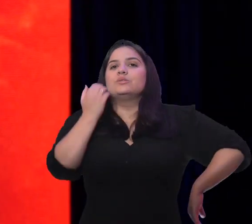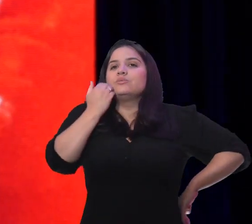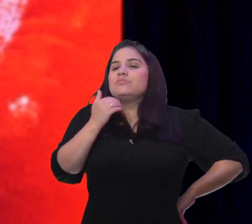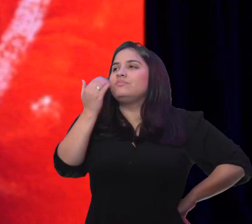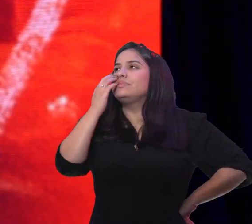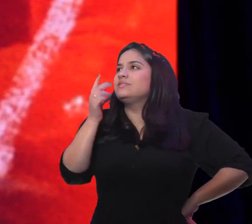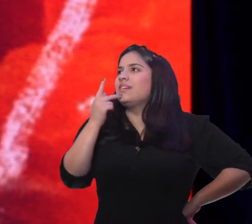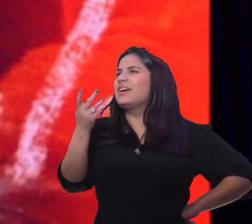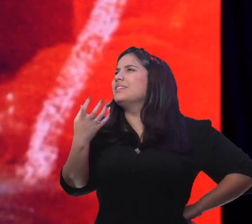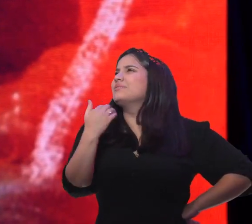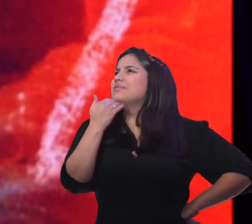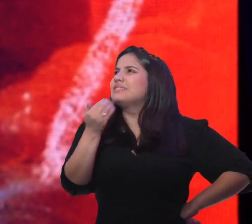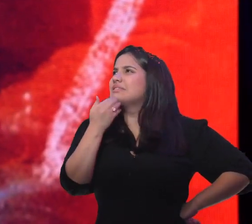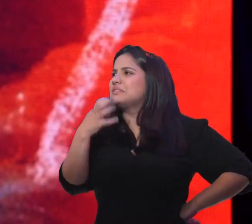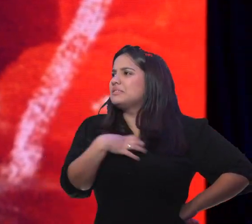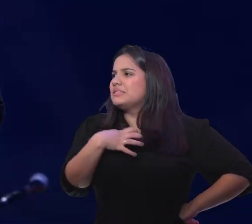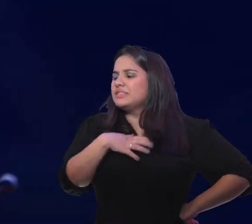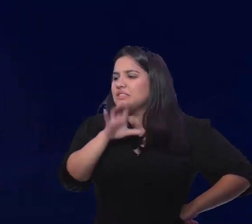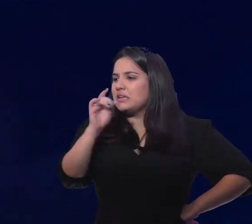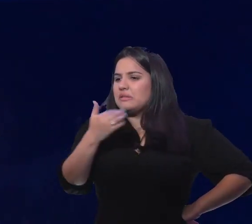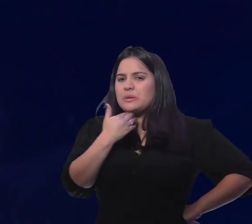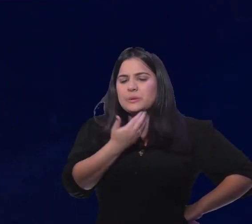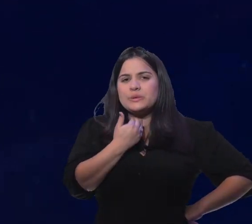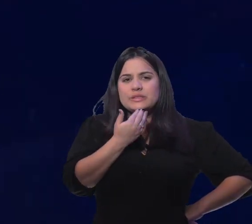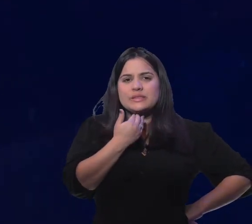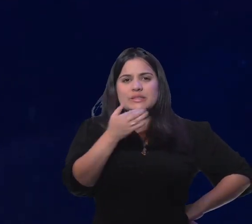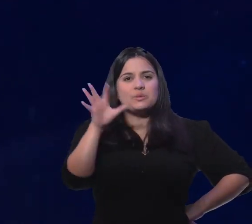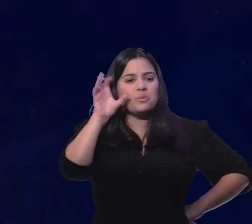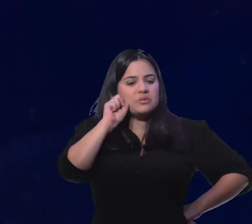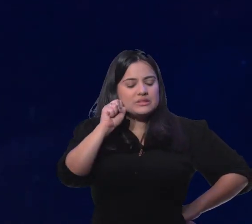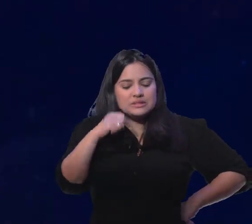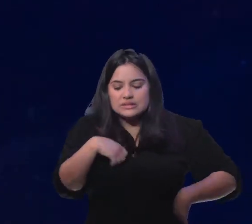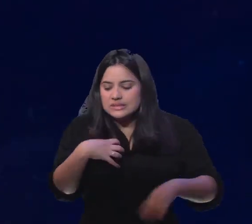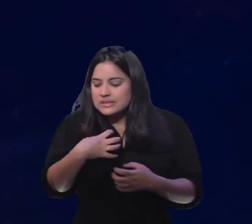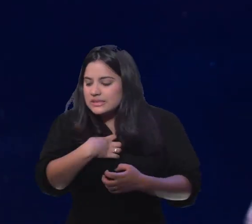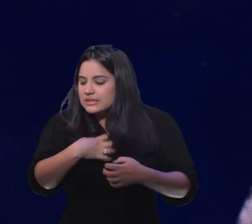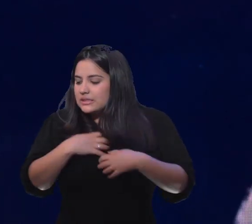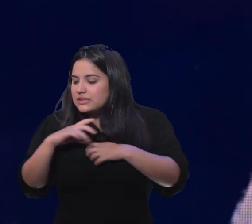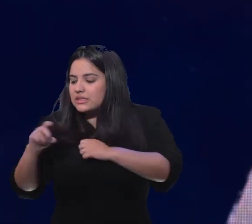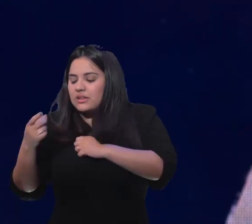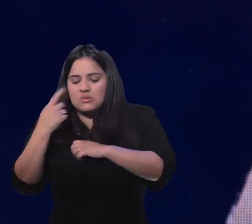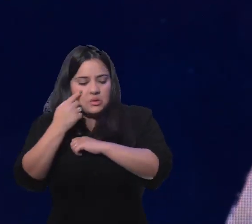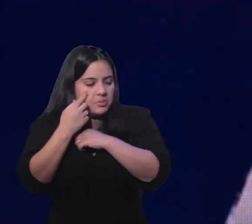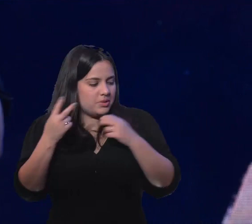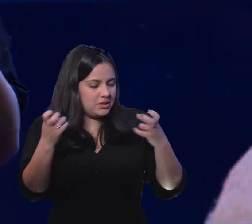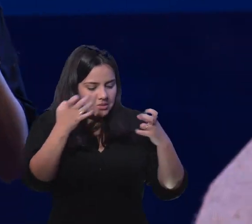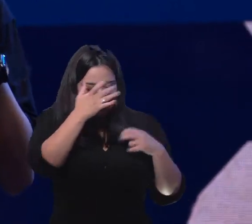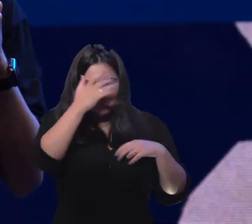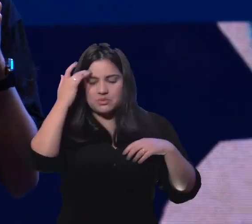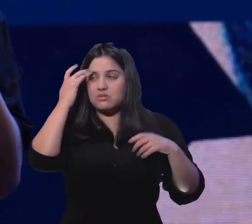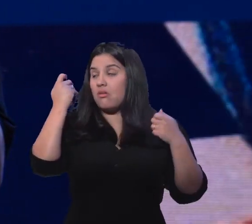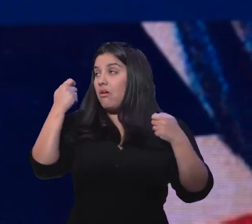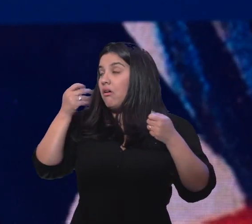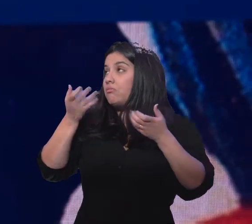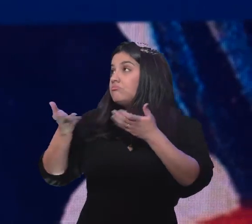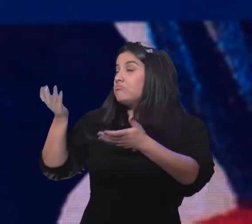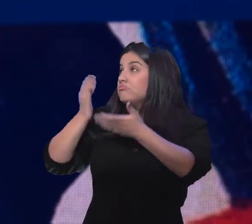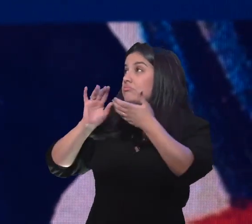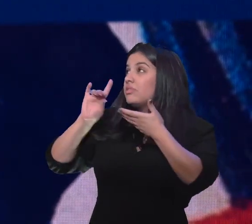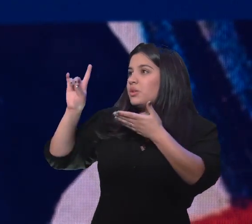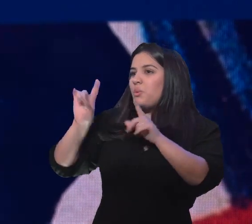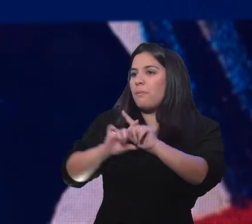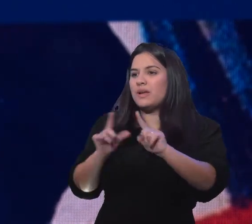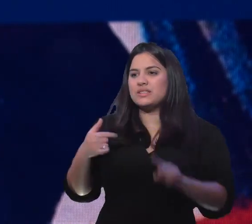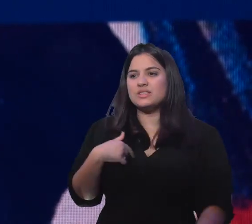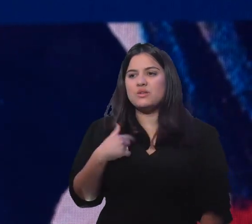sentir Deus. Eu não consigo ouvir a Deus. Eu vejo todo mundo do meu lado no louvor, prostrado e vivendo experiências com Deus e eu